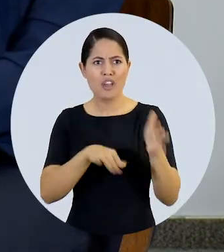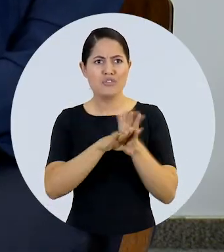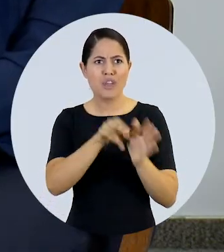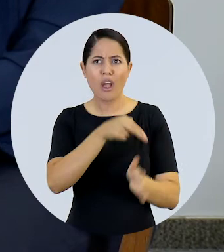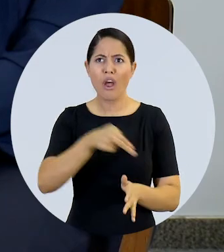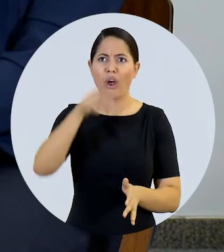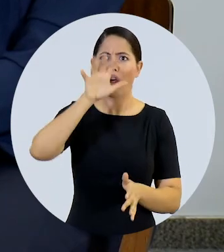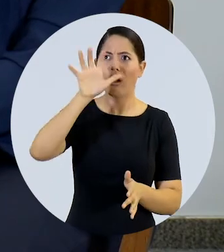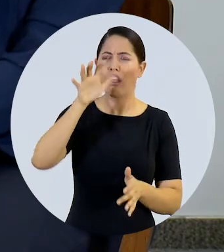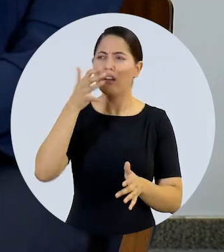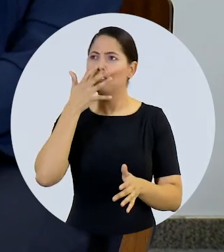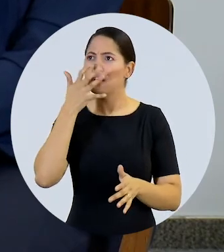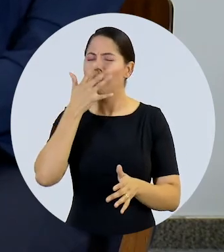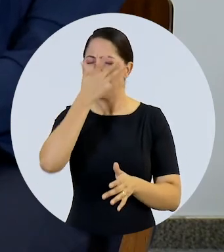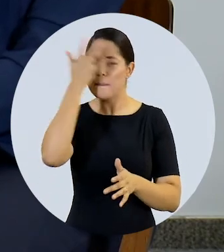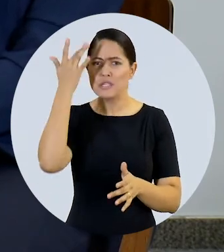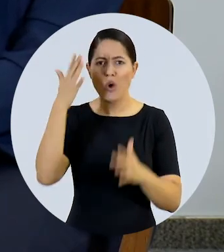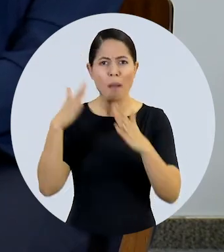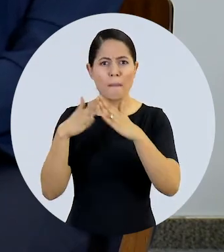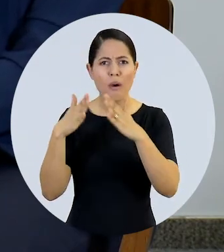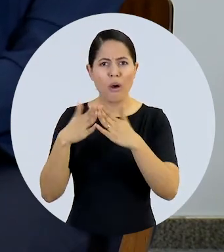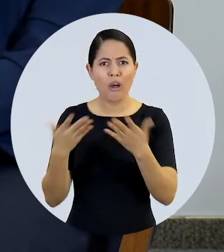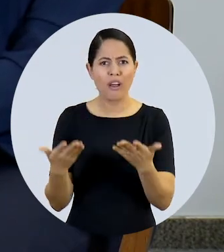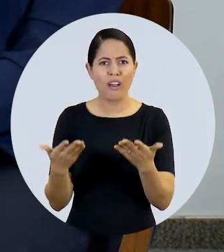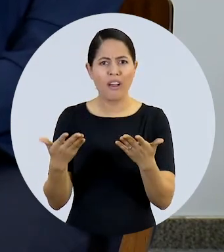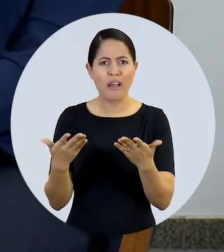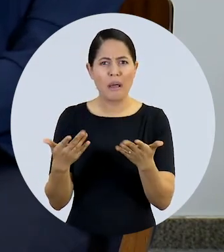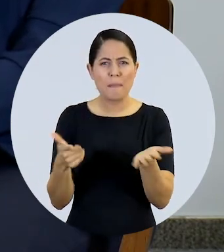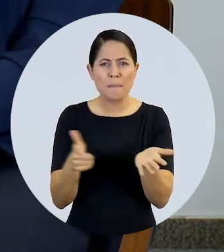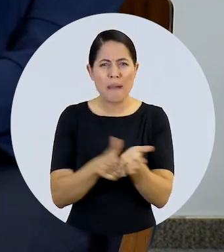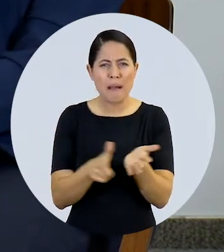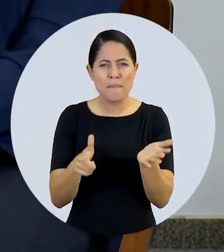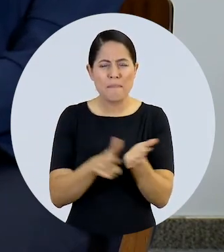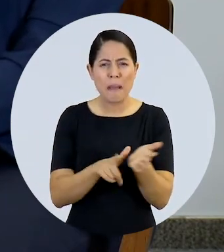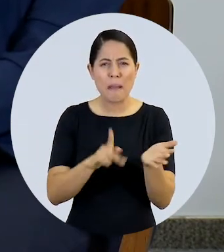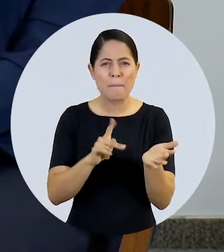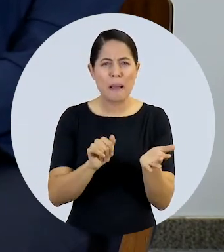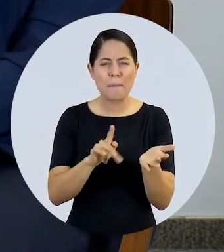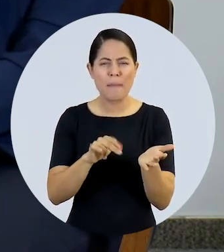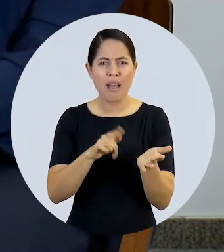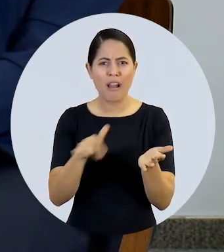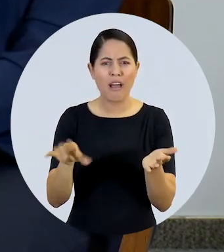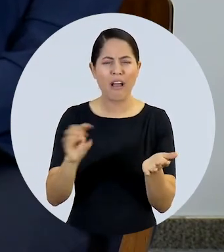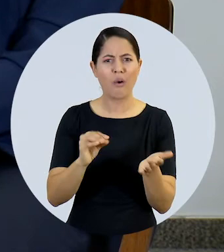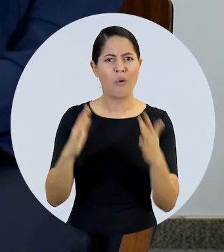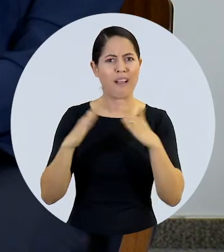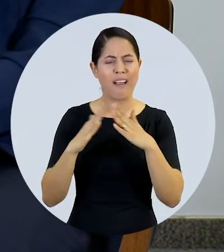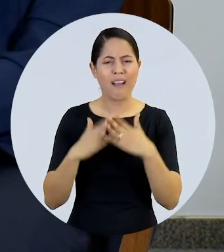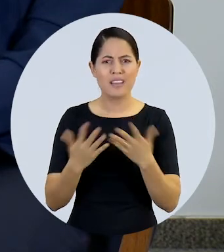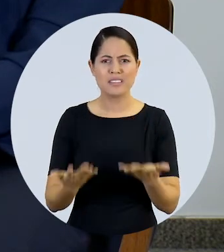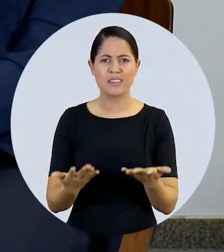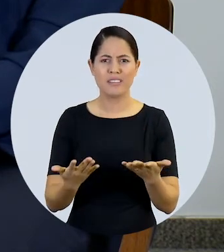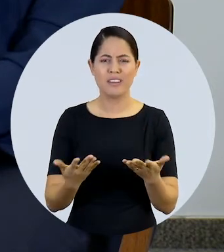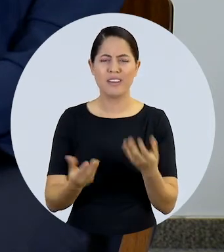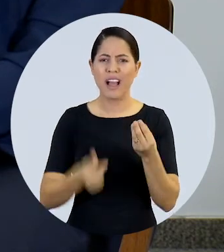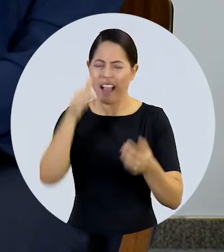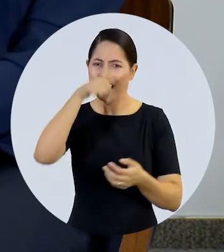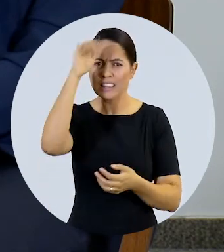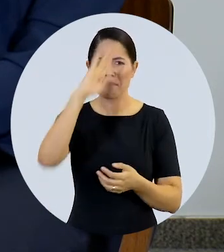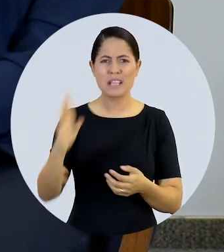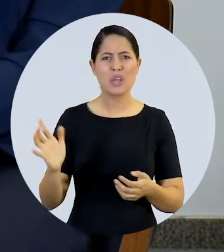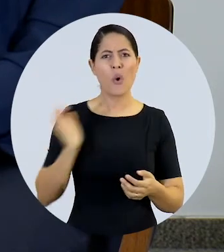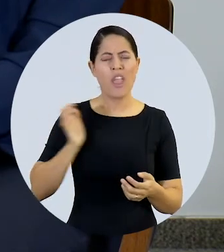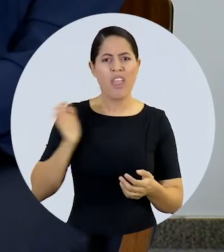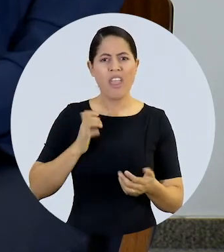chegar na região Nordeste e ver que as pessoas ainda moram em casa de papelão. Nós somos um país rico, milionário. Com tanta riqueza, nós